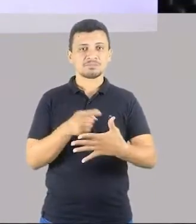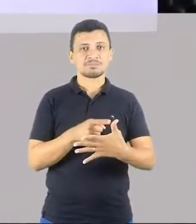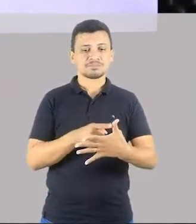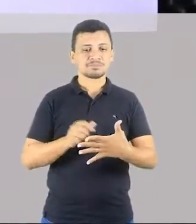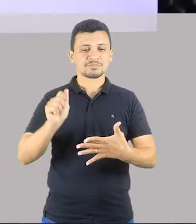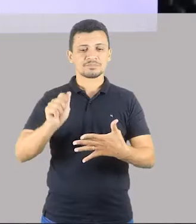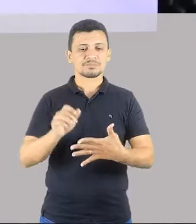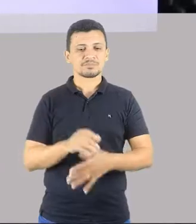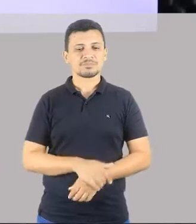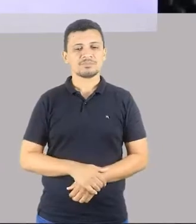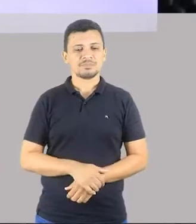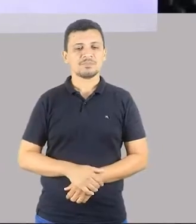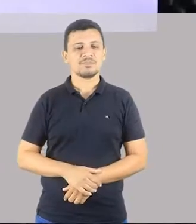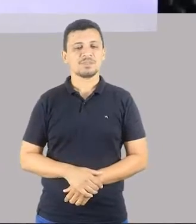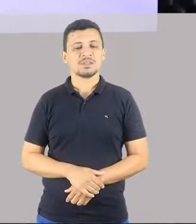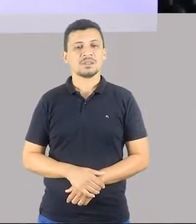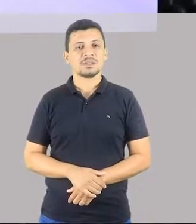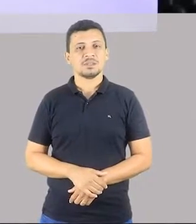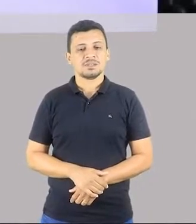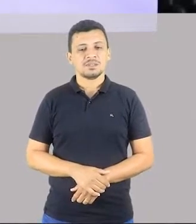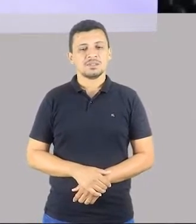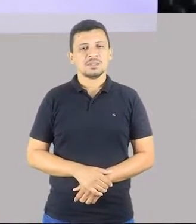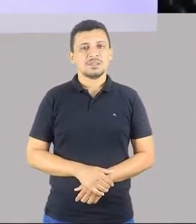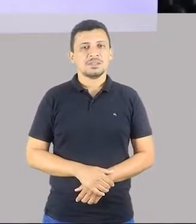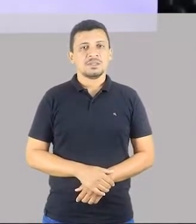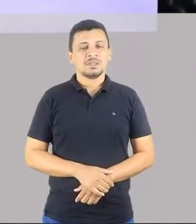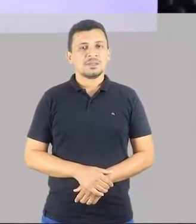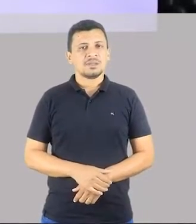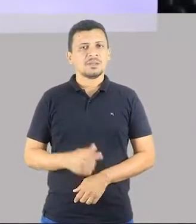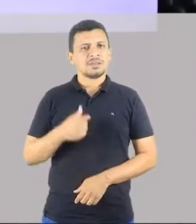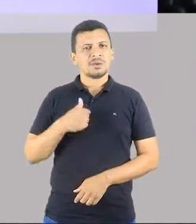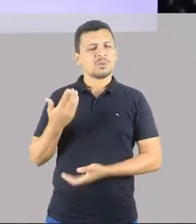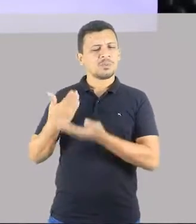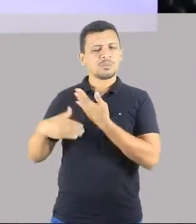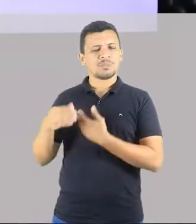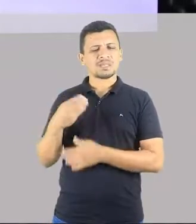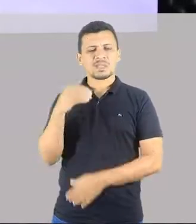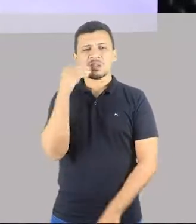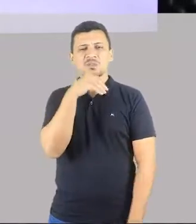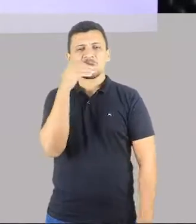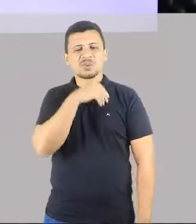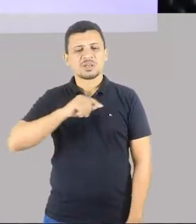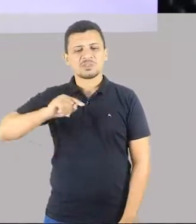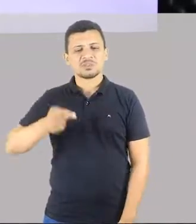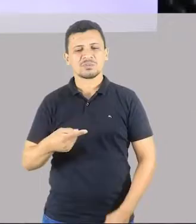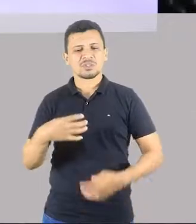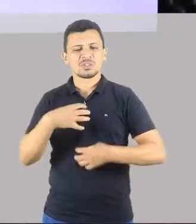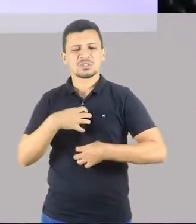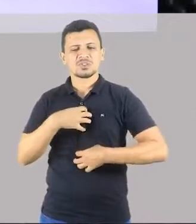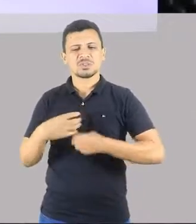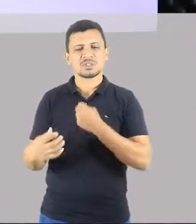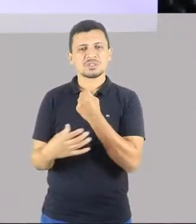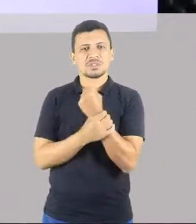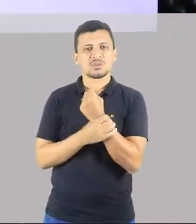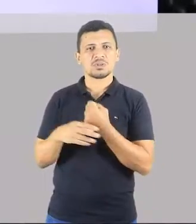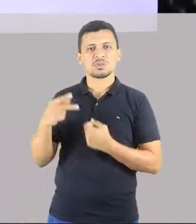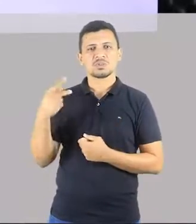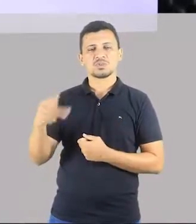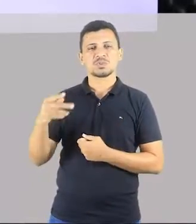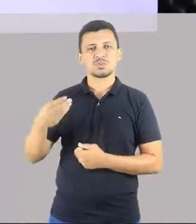primeira letra, o primeiro item, aliás, ele diz assim, ó, eu que era frágil, sentia-me seguro em sua